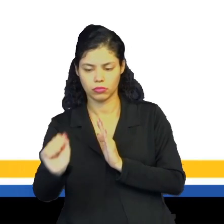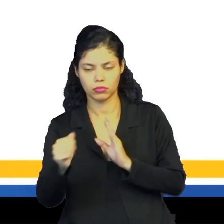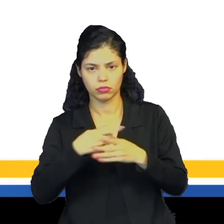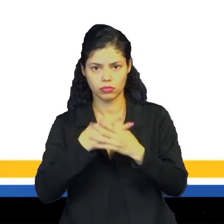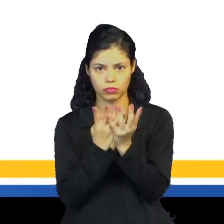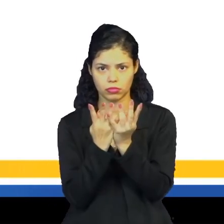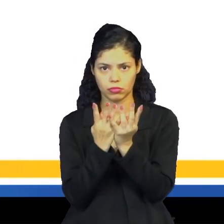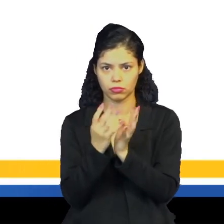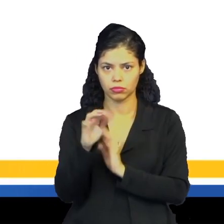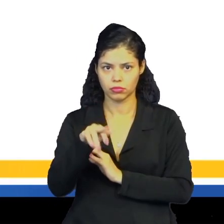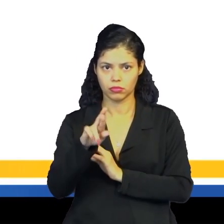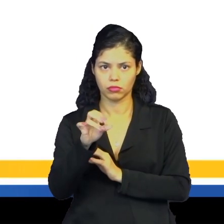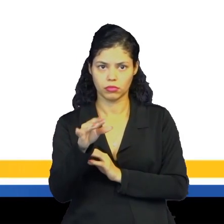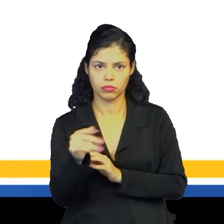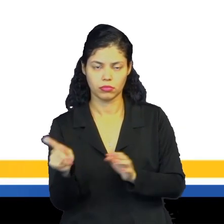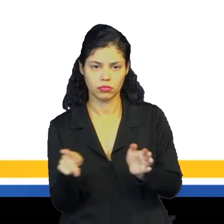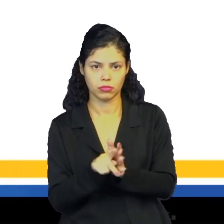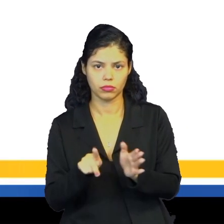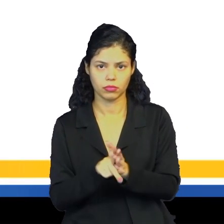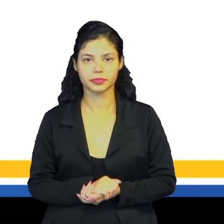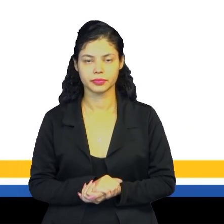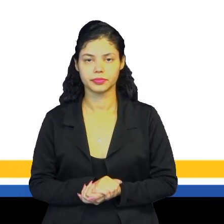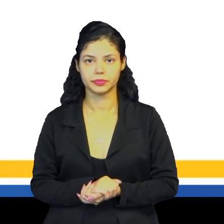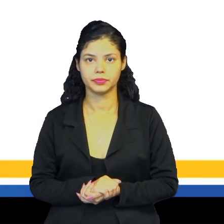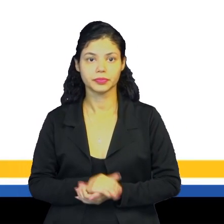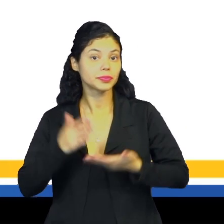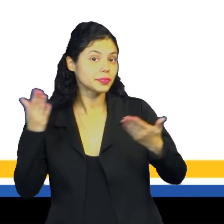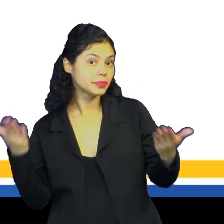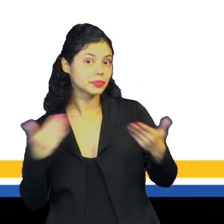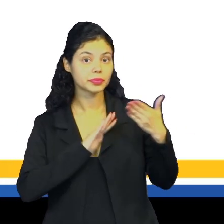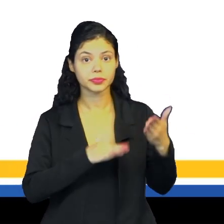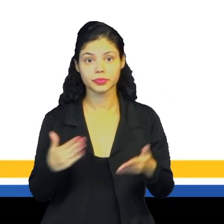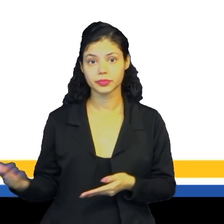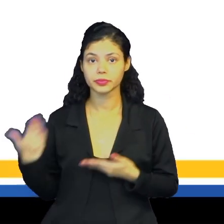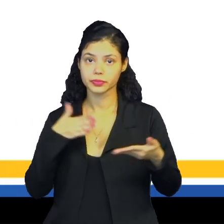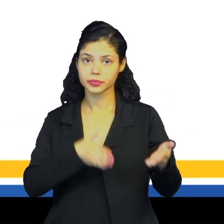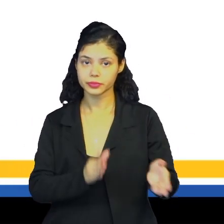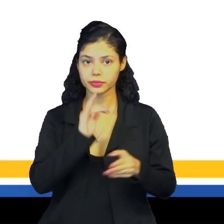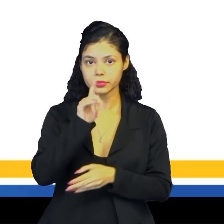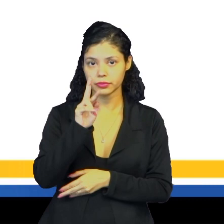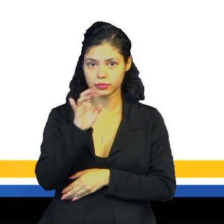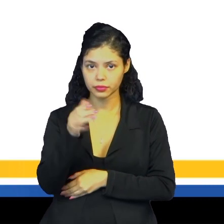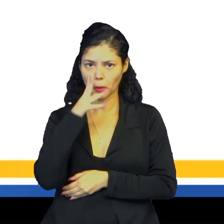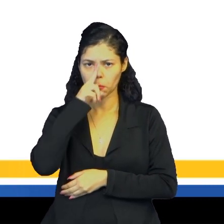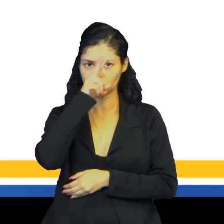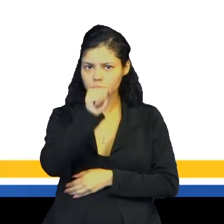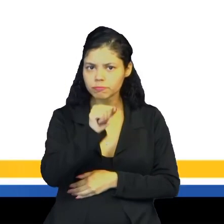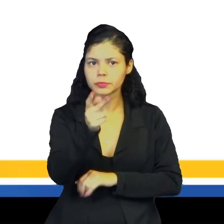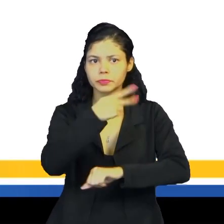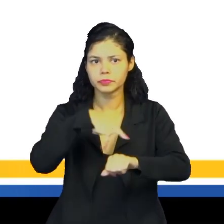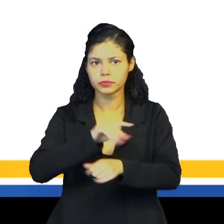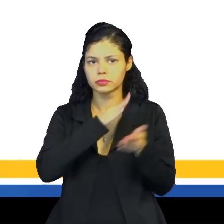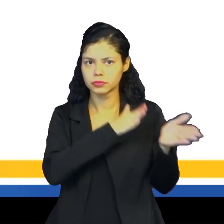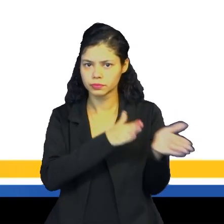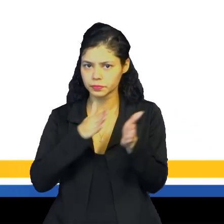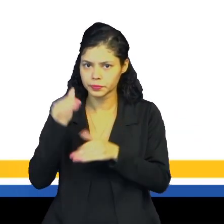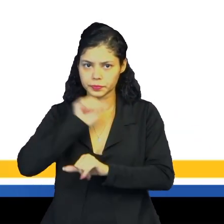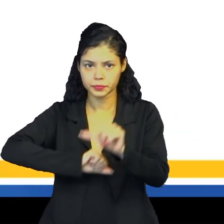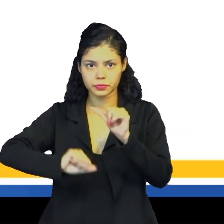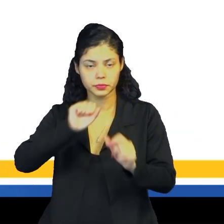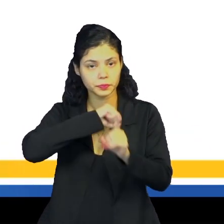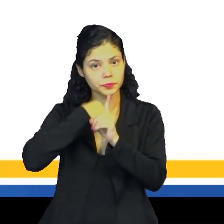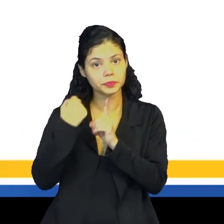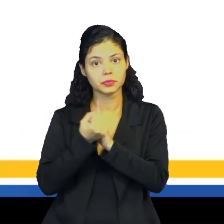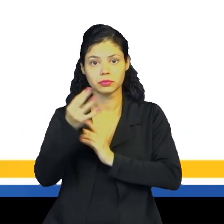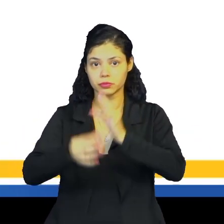observava a corrupção desse sistema eleitoral. Com a chegada de Getúlio Vargas ao poder, o país passa por transformações